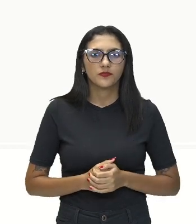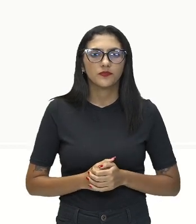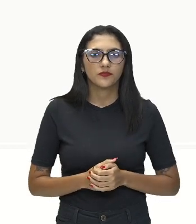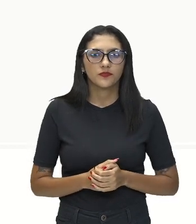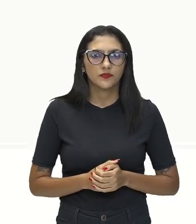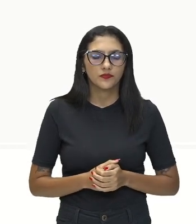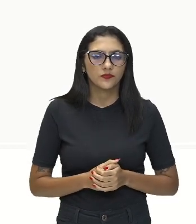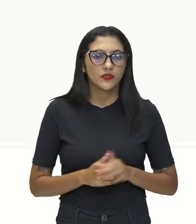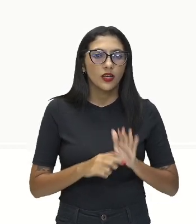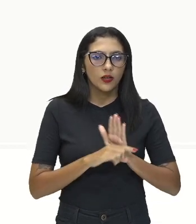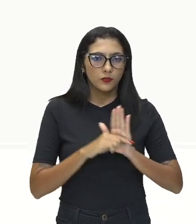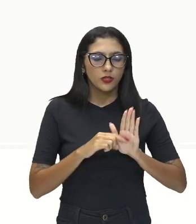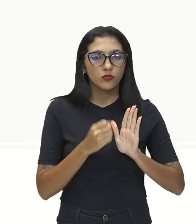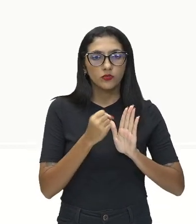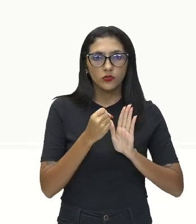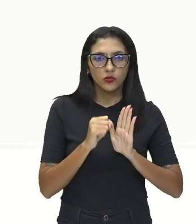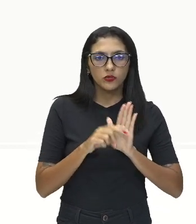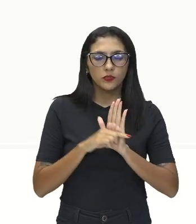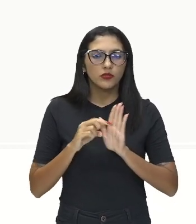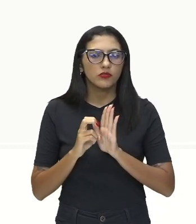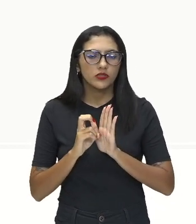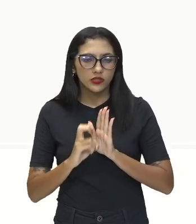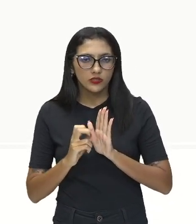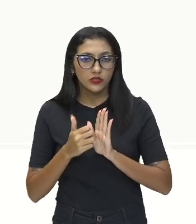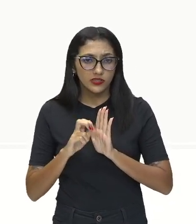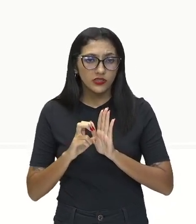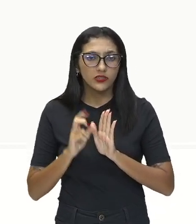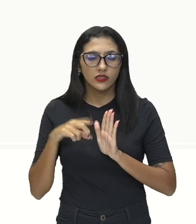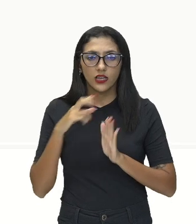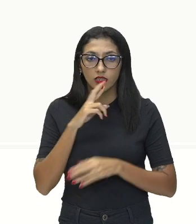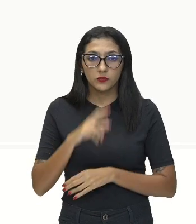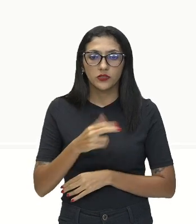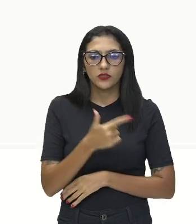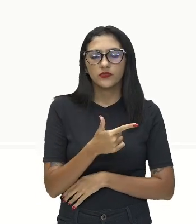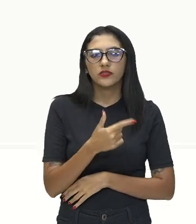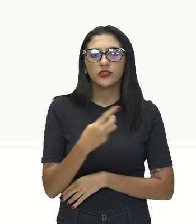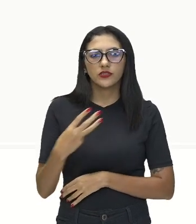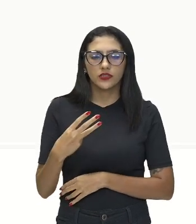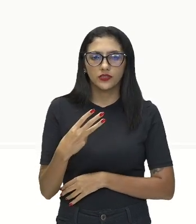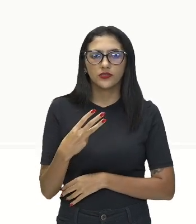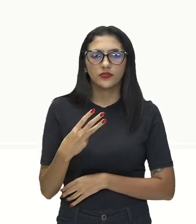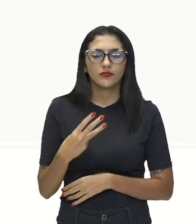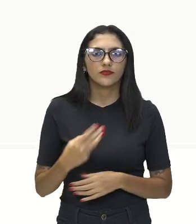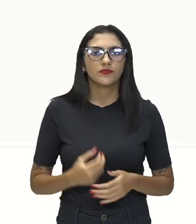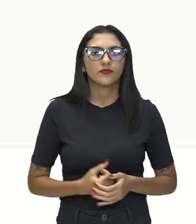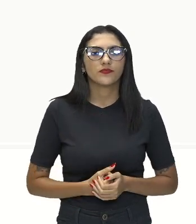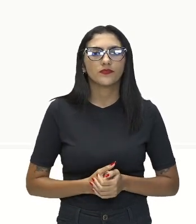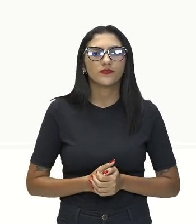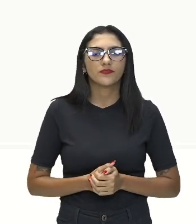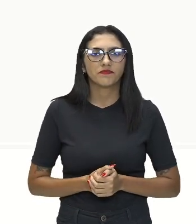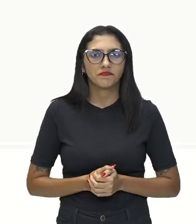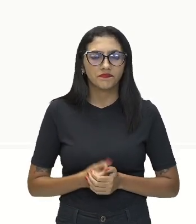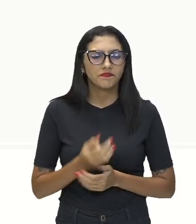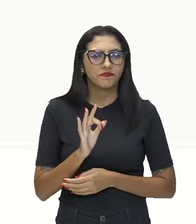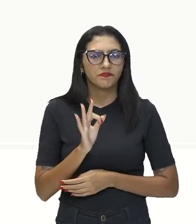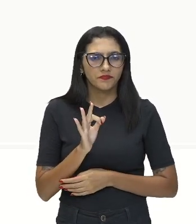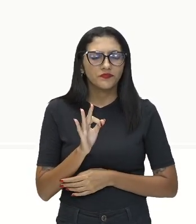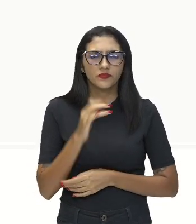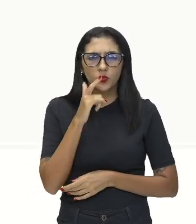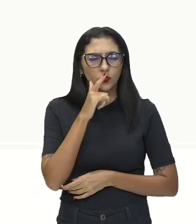8, menos 15 vai dar menos 23. Tudo bem, meus amigos? Estão